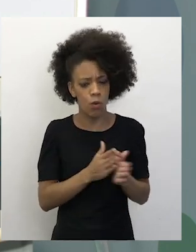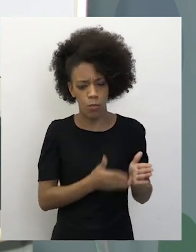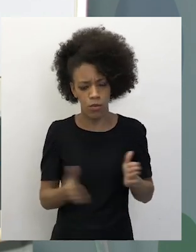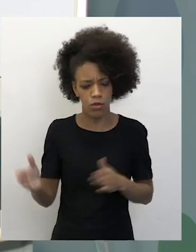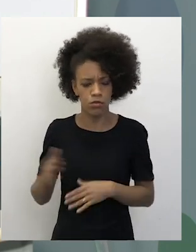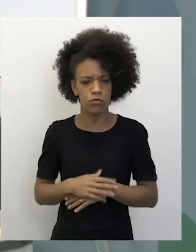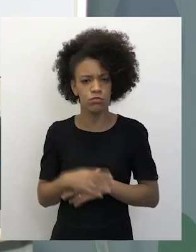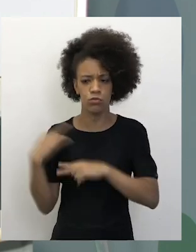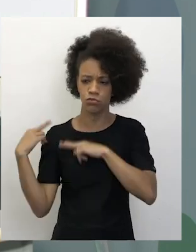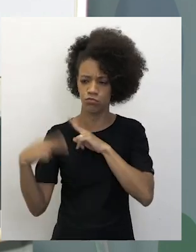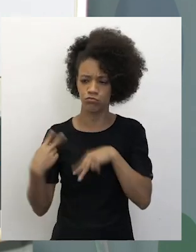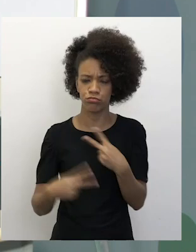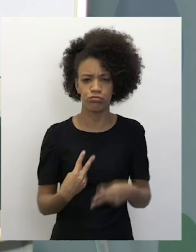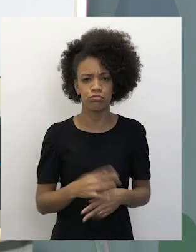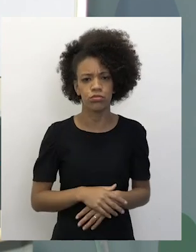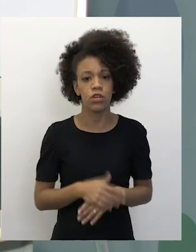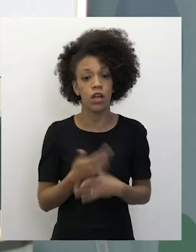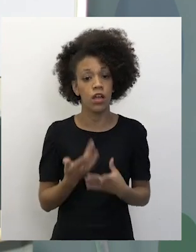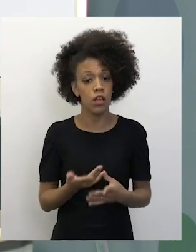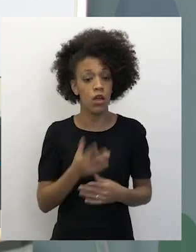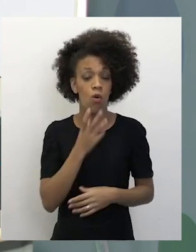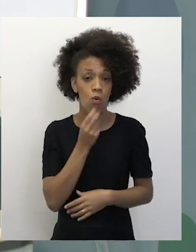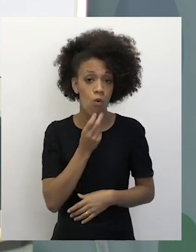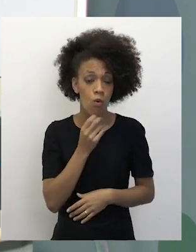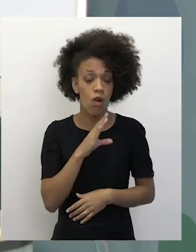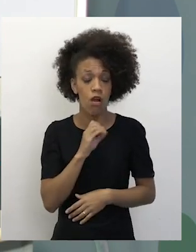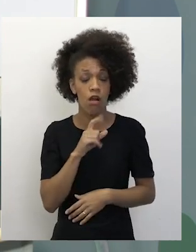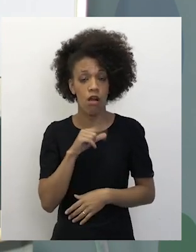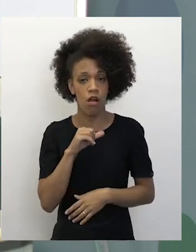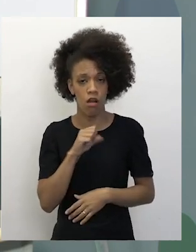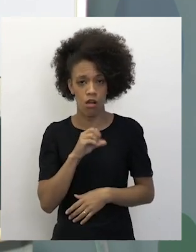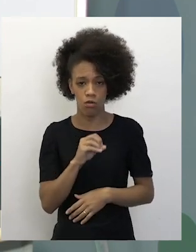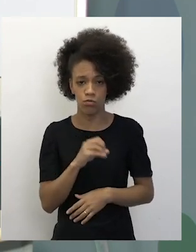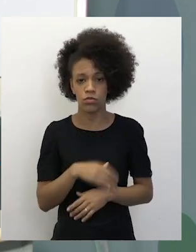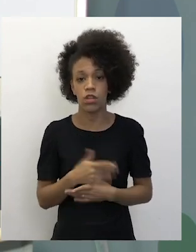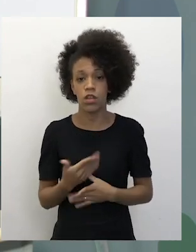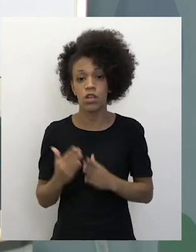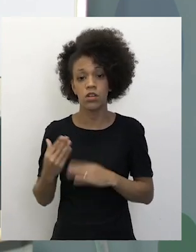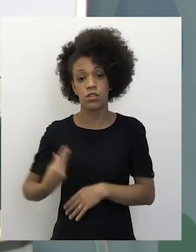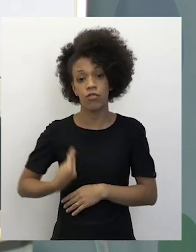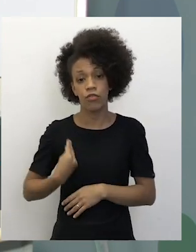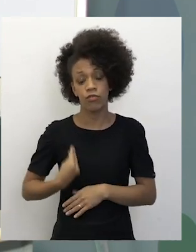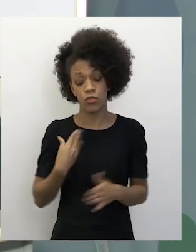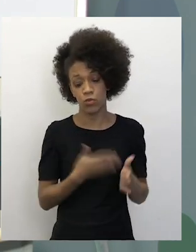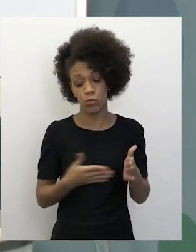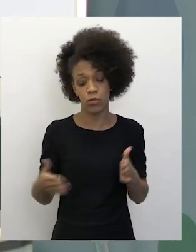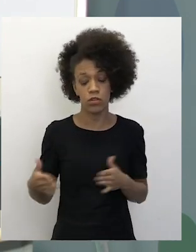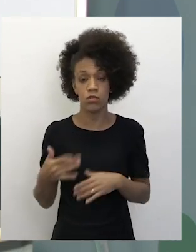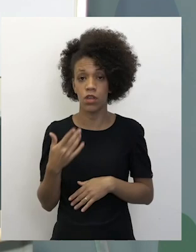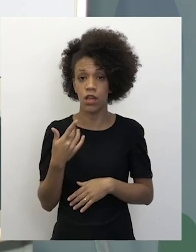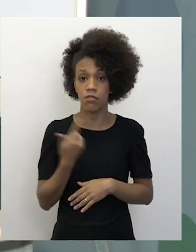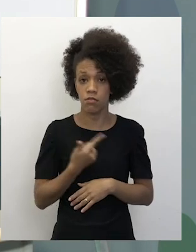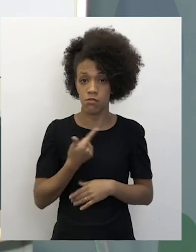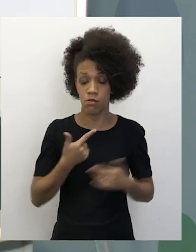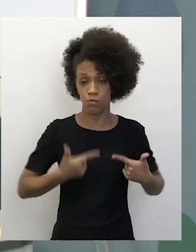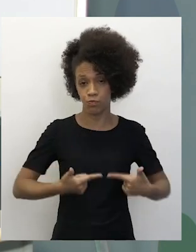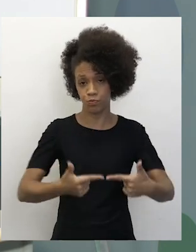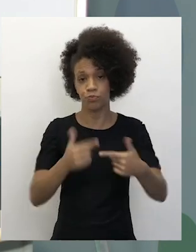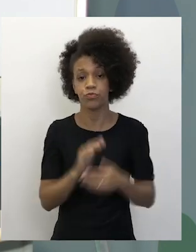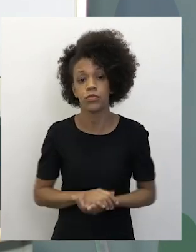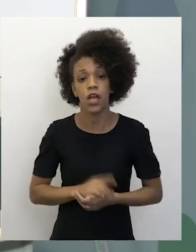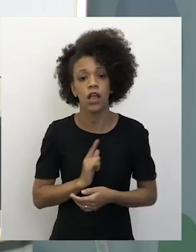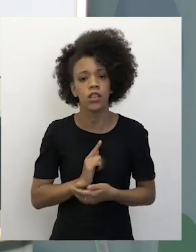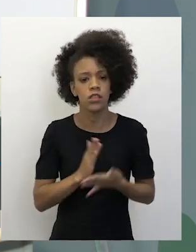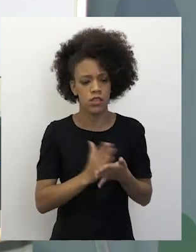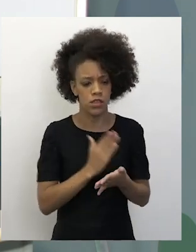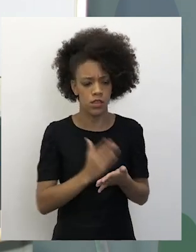por exemplo ao que influenciou muito Carlos Drummond de Andrade foi ele ter vivido no período histórico da segunda guerra mundial tem